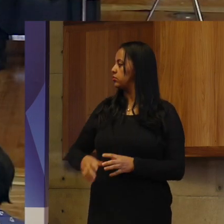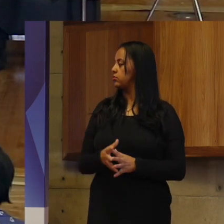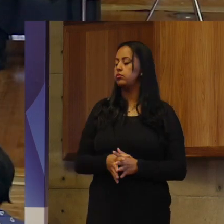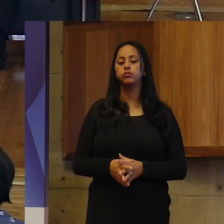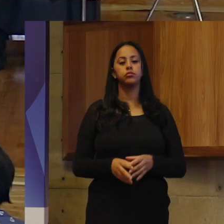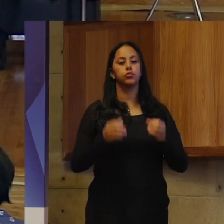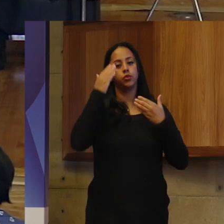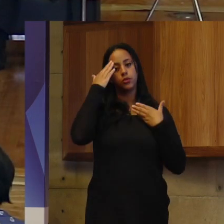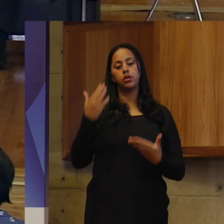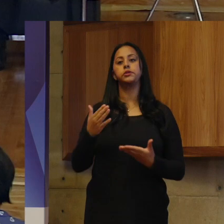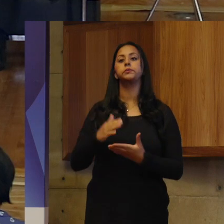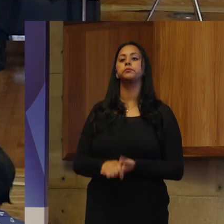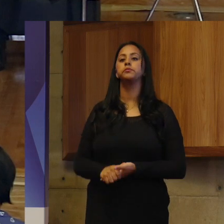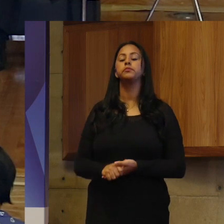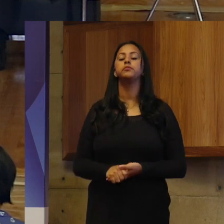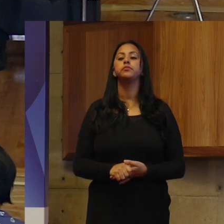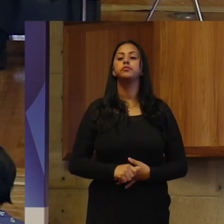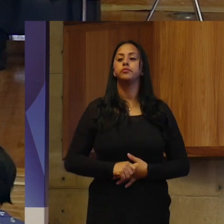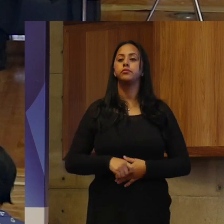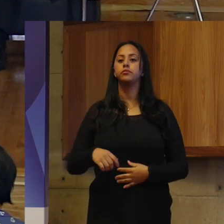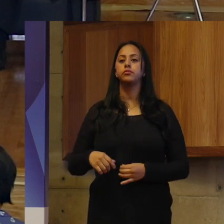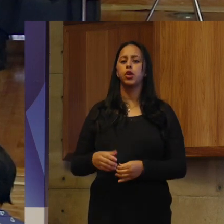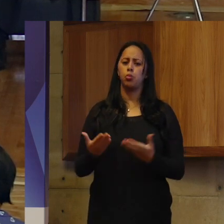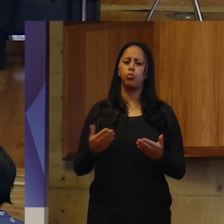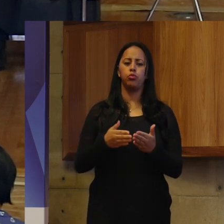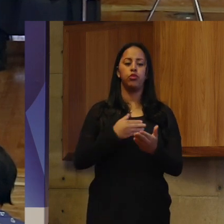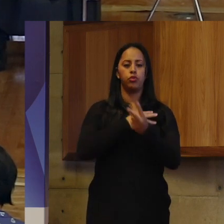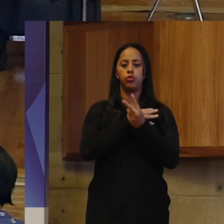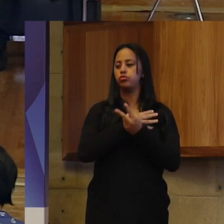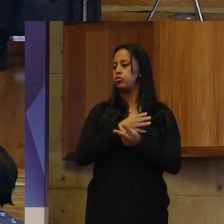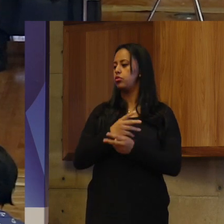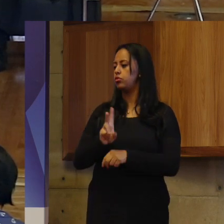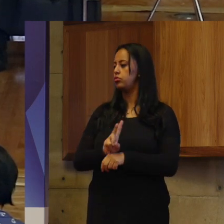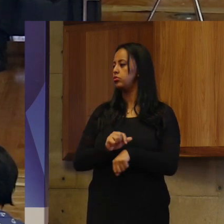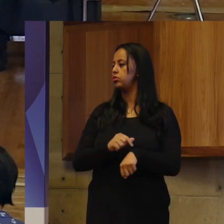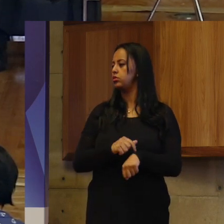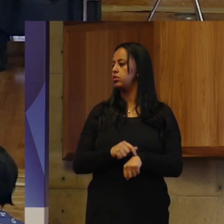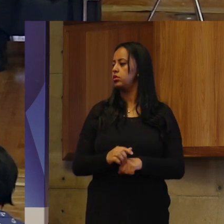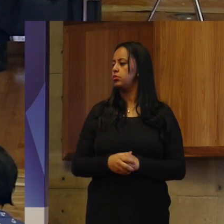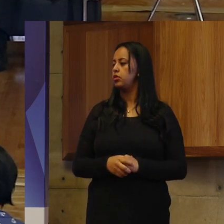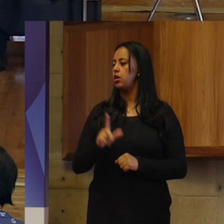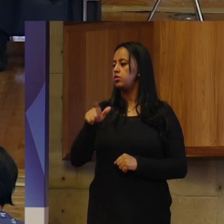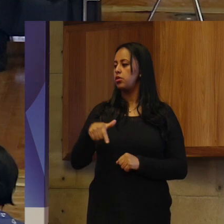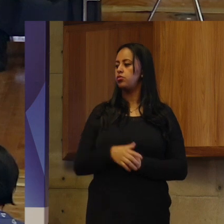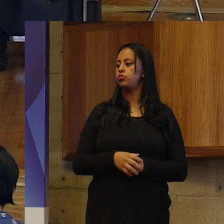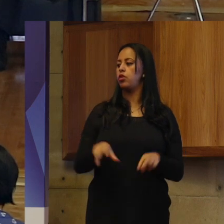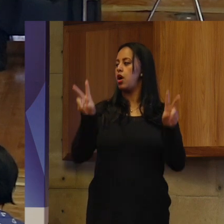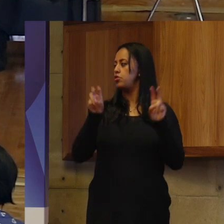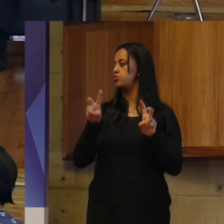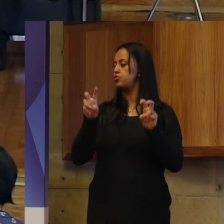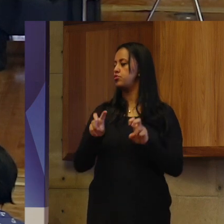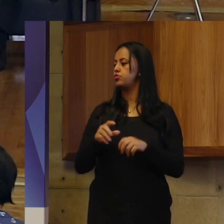ótimo, obrigado. Por favor, controle o tempo, me interrompa, provavelmente no meio da exposição, porque esse é um assunto que a gente